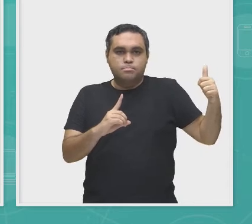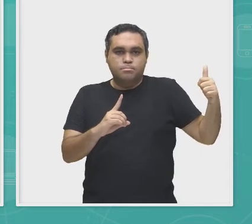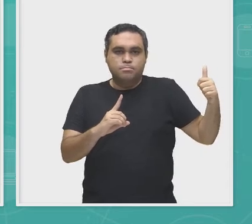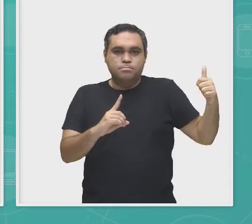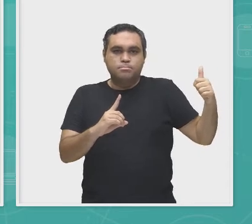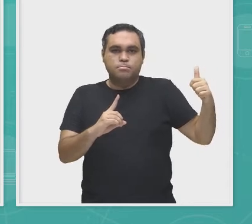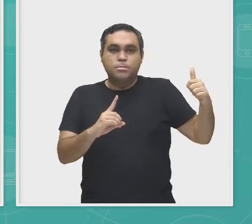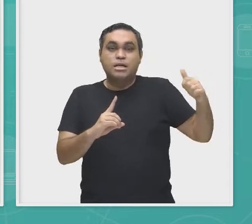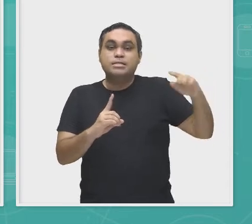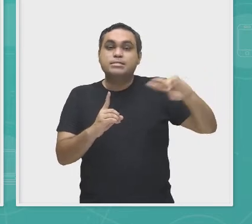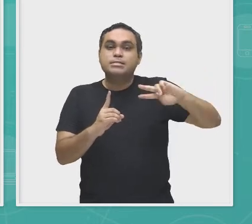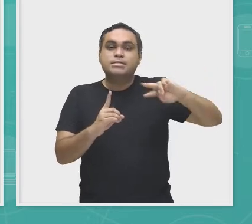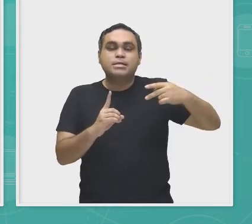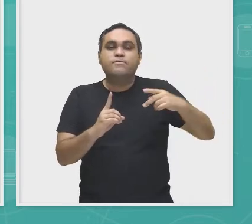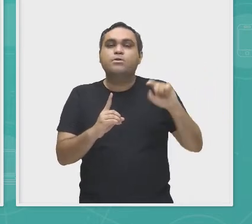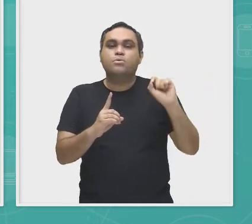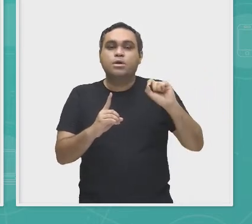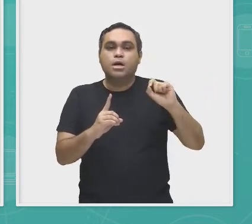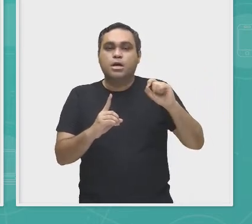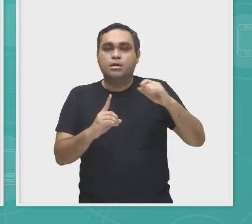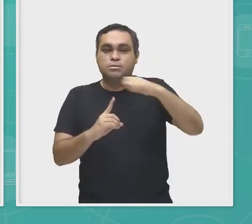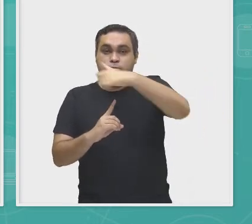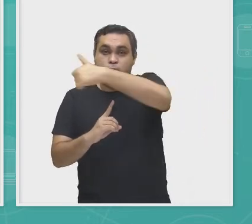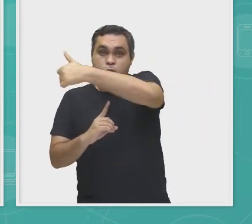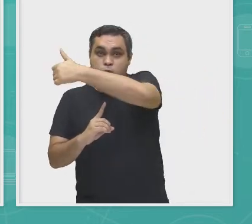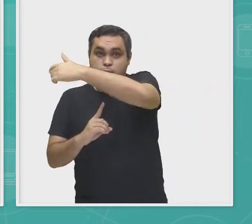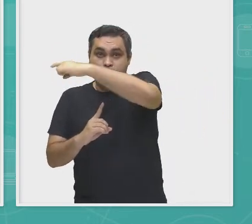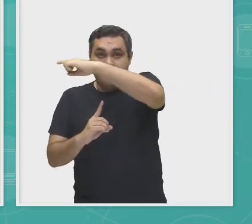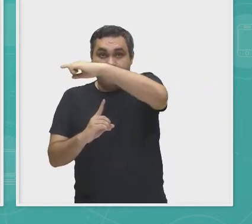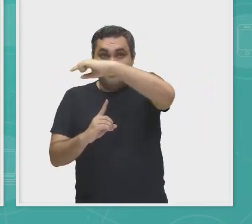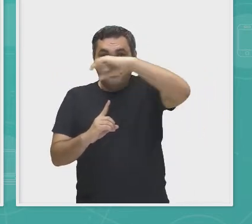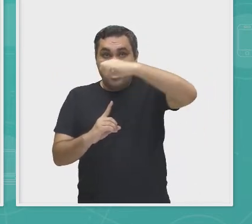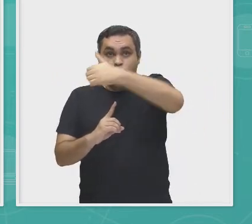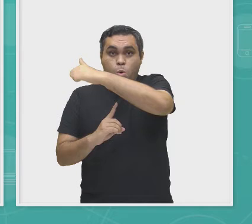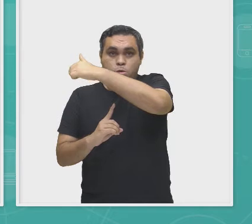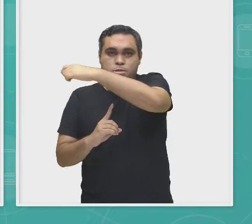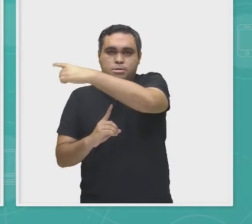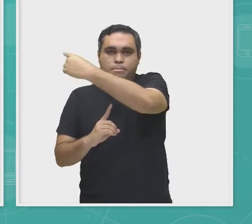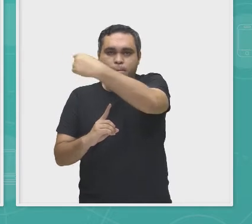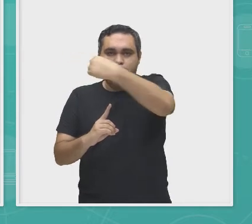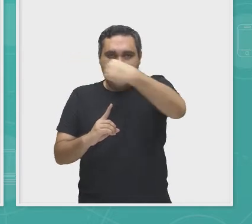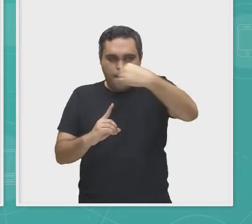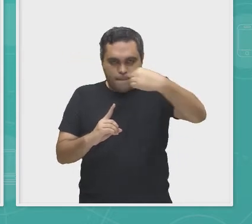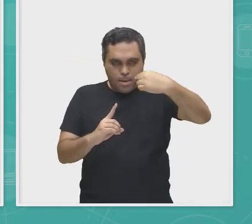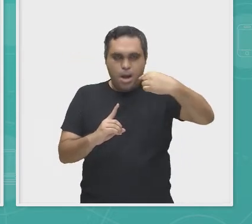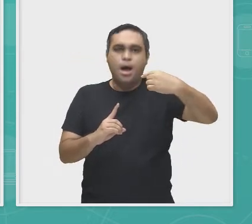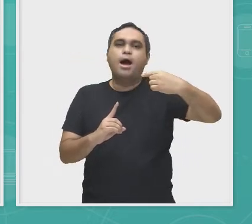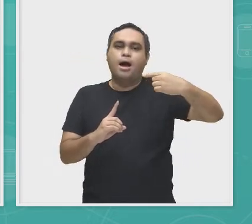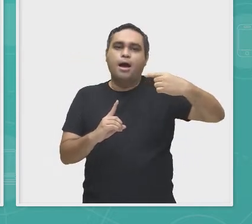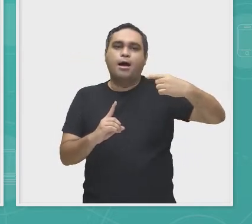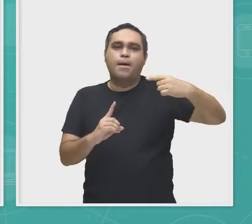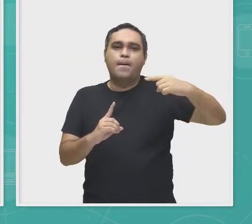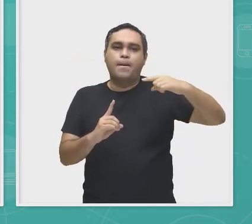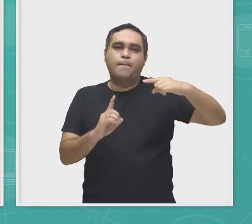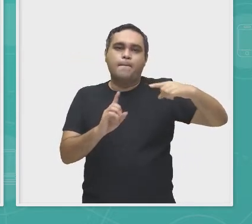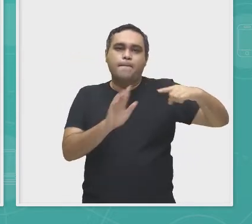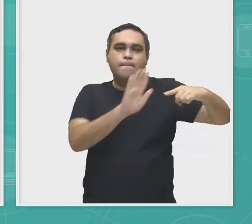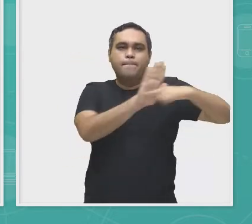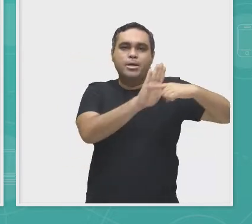A gente pode observar aqui, olhando pela escala, a variação de temperatura, que já é uma outra situação. Observe só,